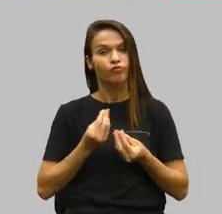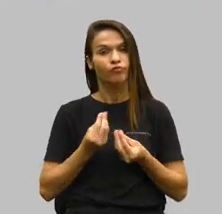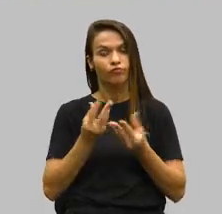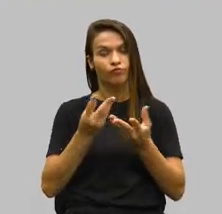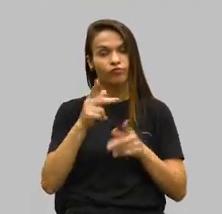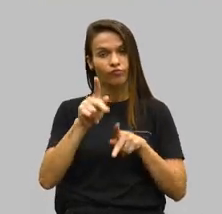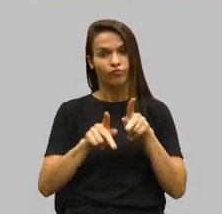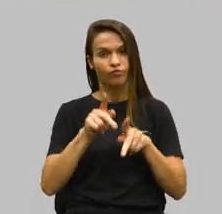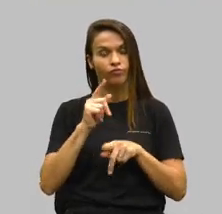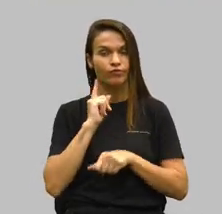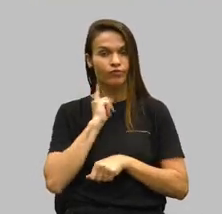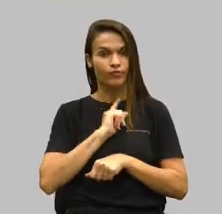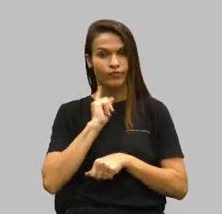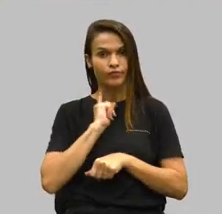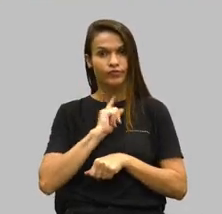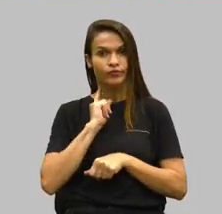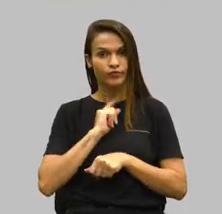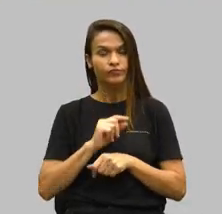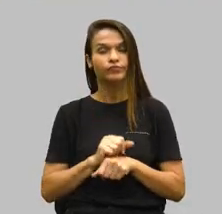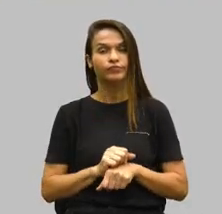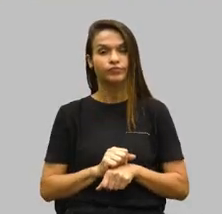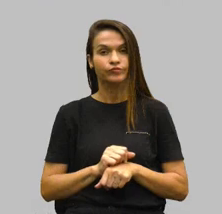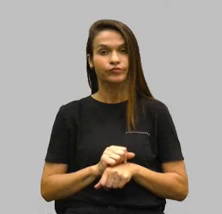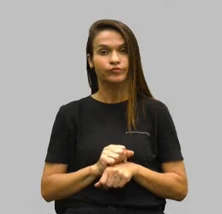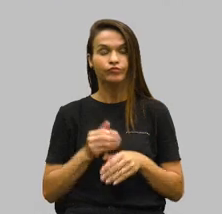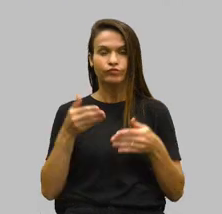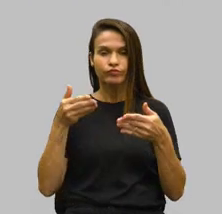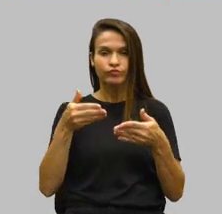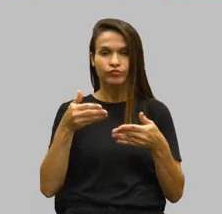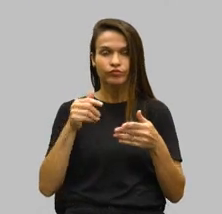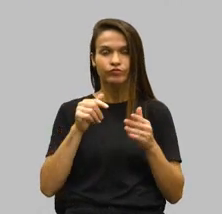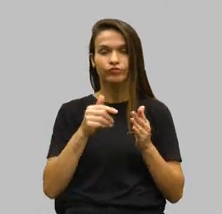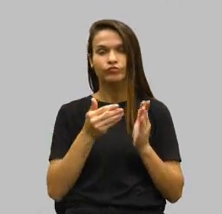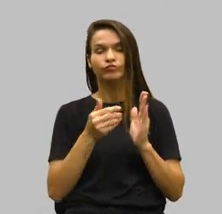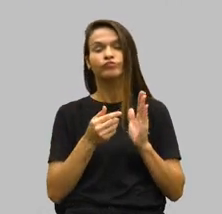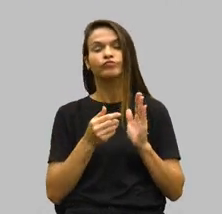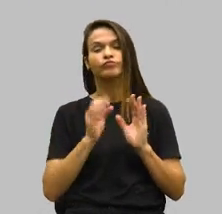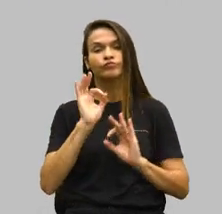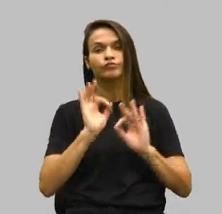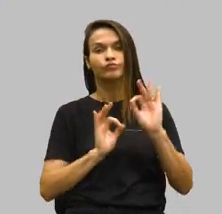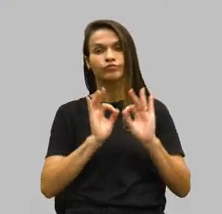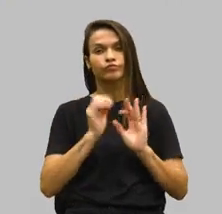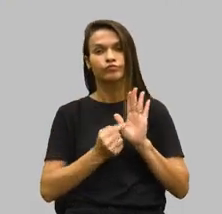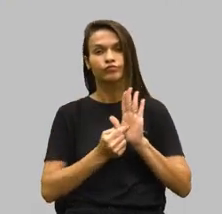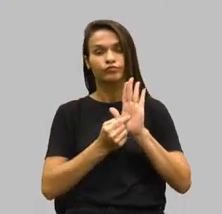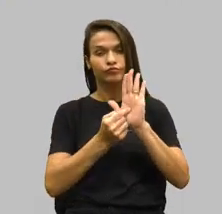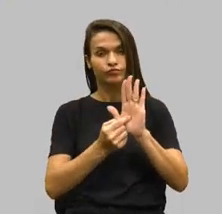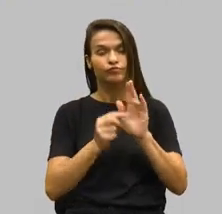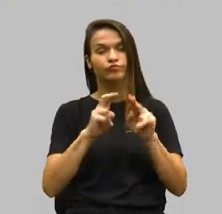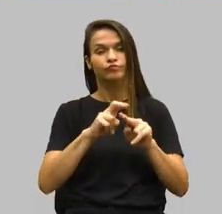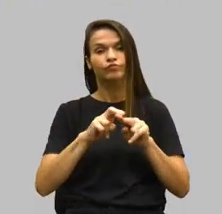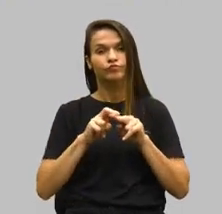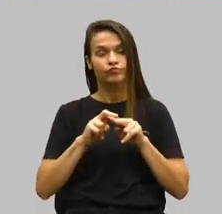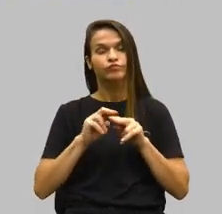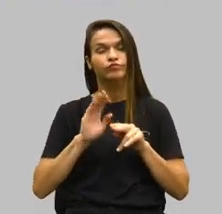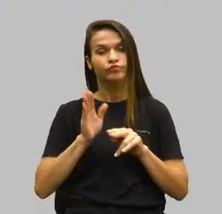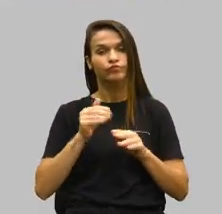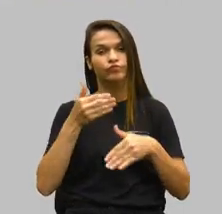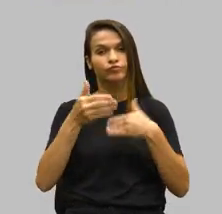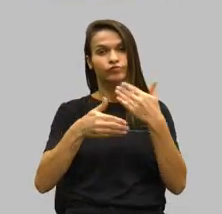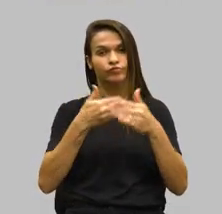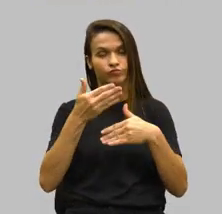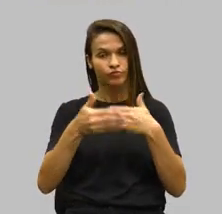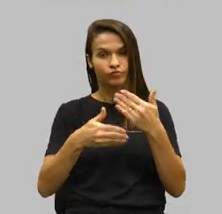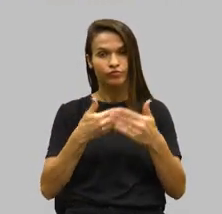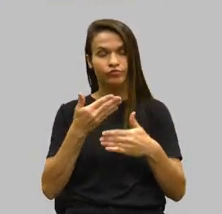Mineiro e com base nisso preparei uma apresentação sobre o que foi desenvolvido desde então